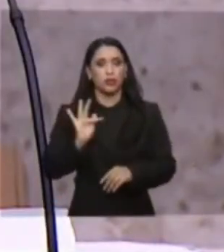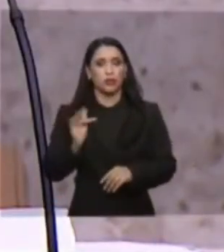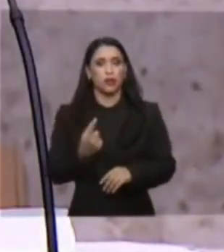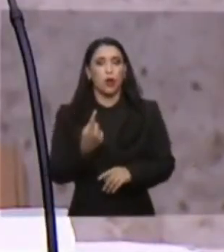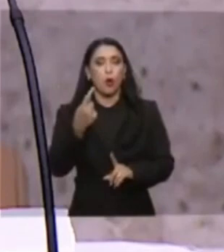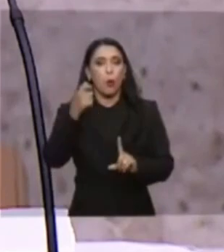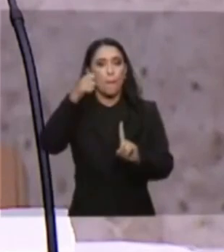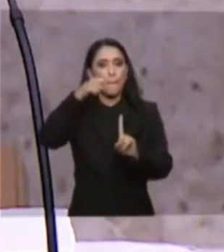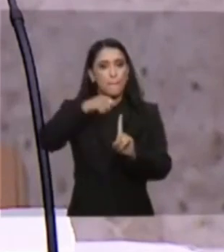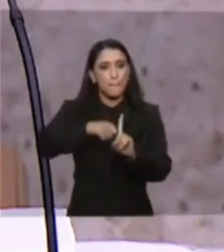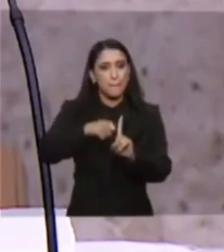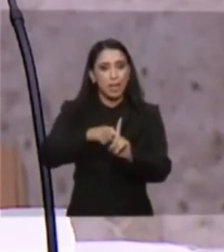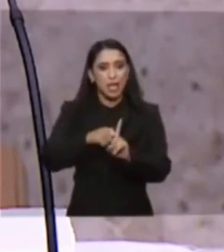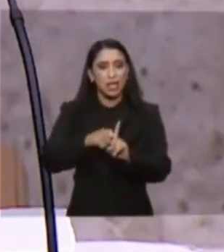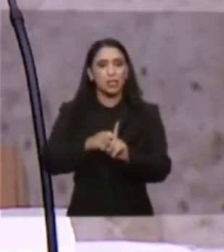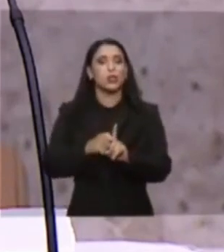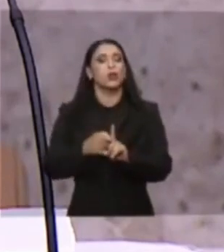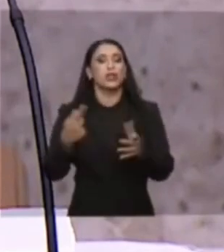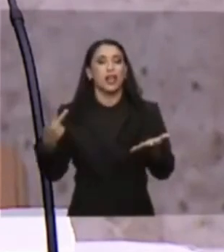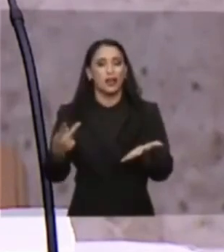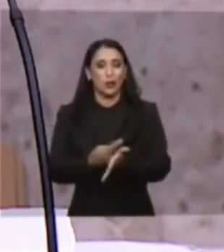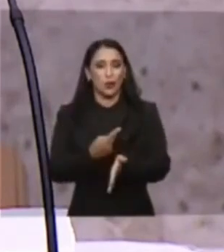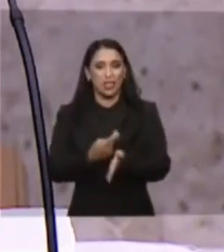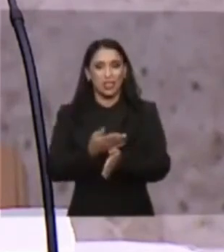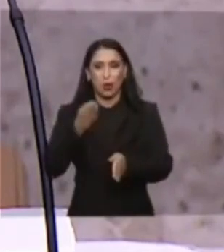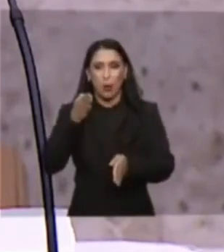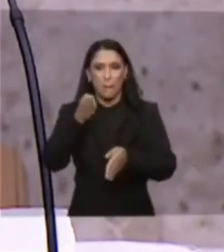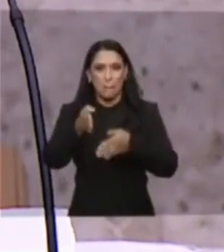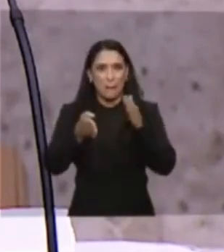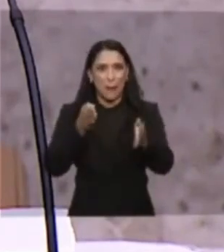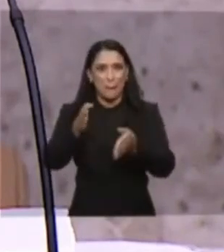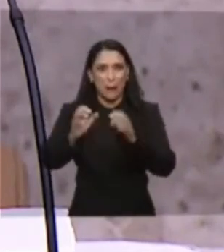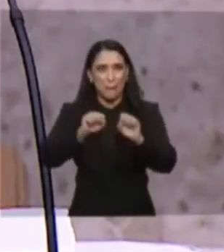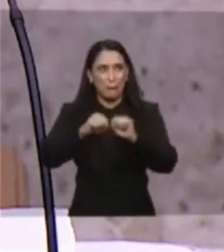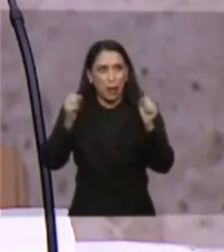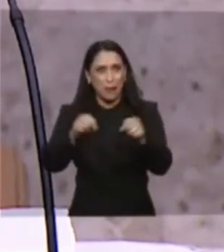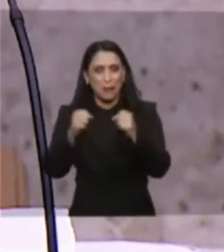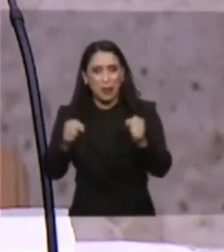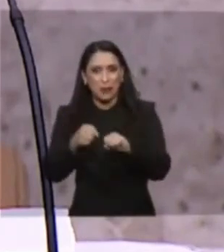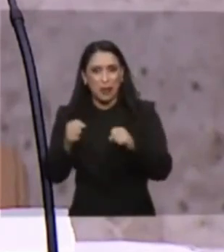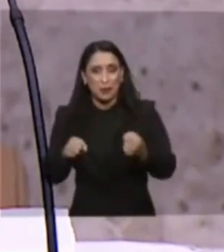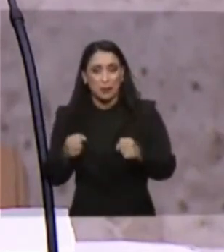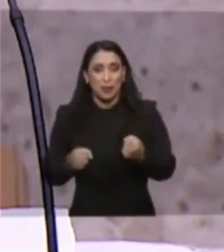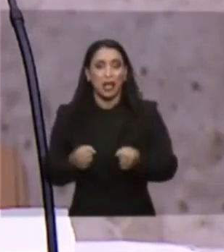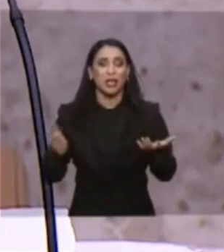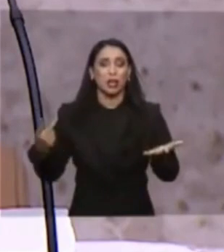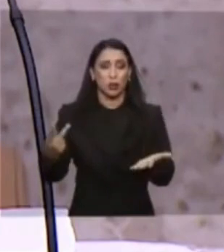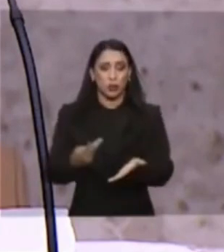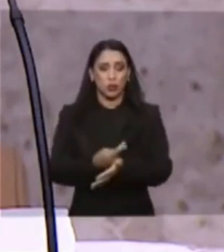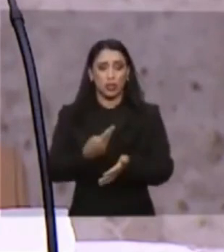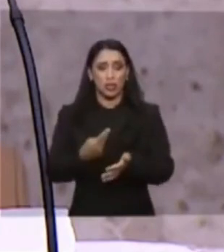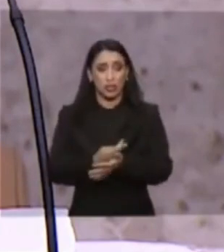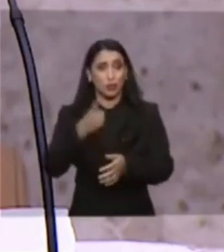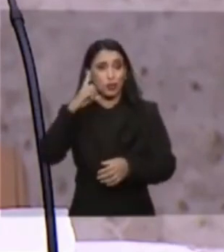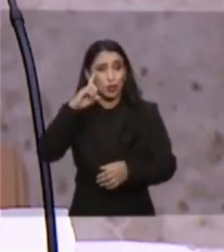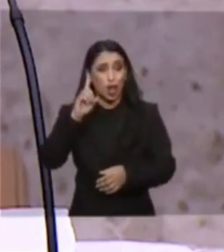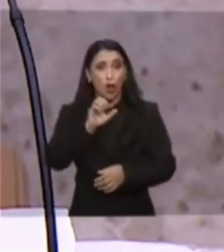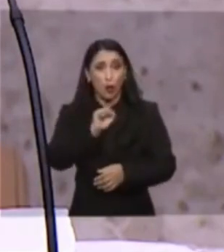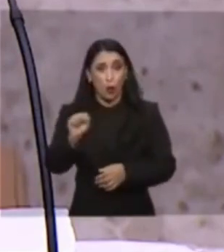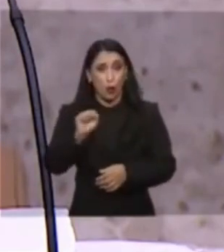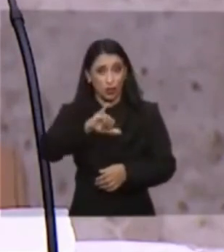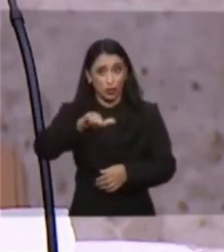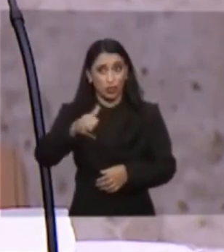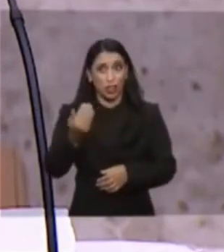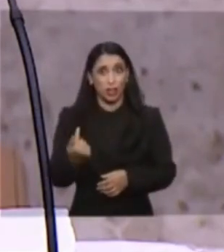completa-se um mês da criminosa invasão da sede desta Suprema Corte, ocorrida em 8 de janeiro